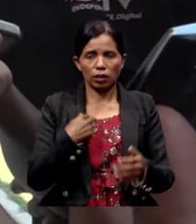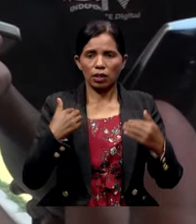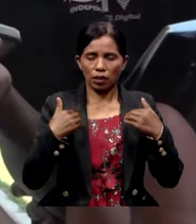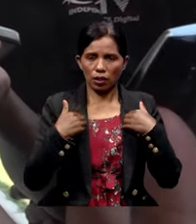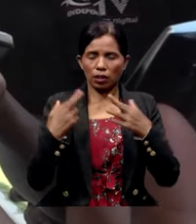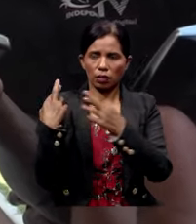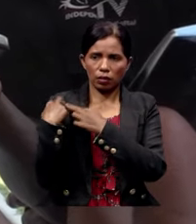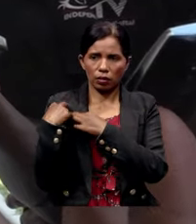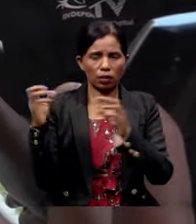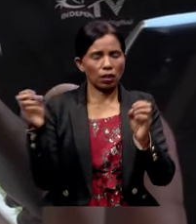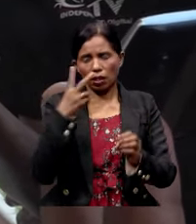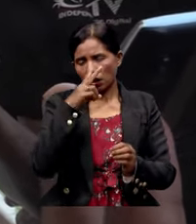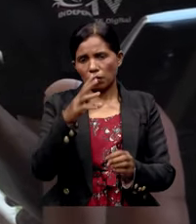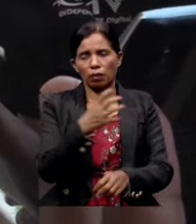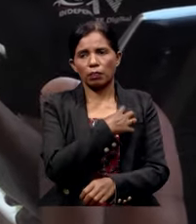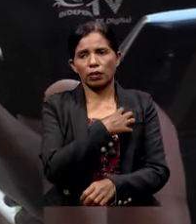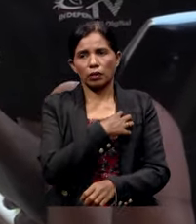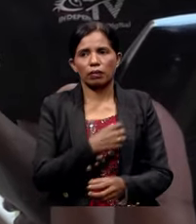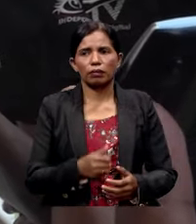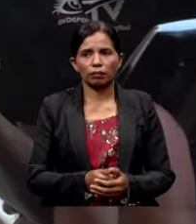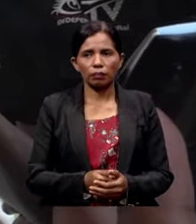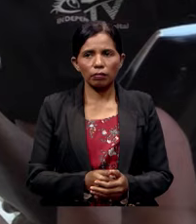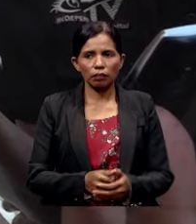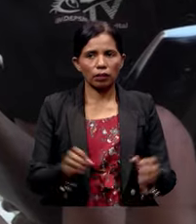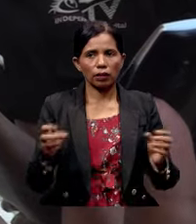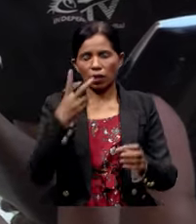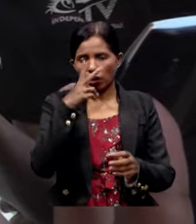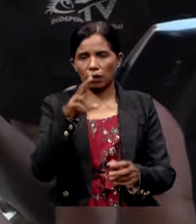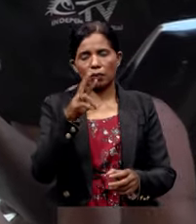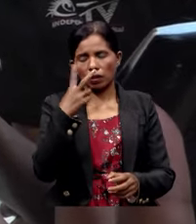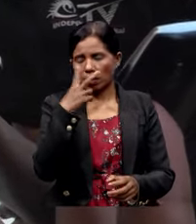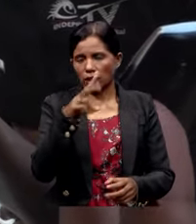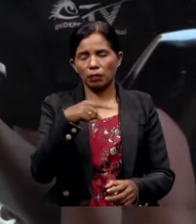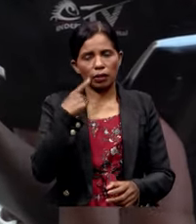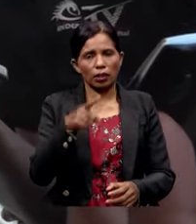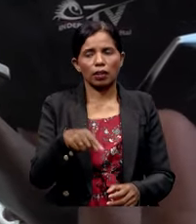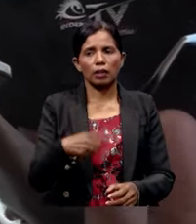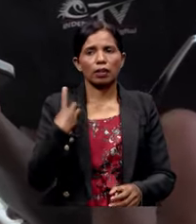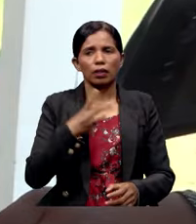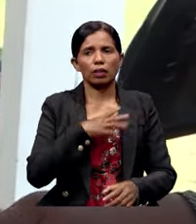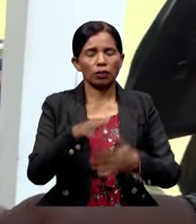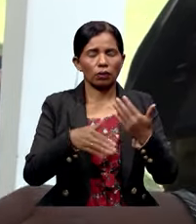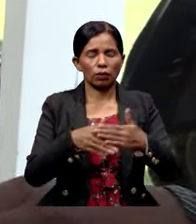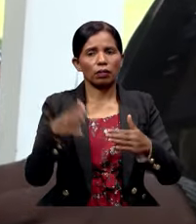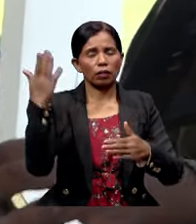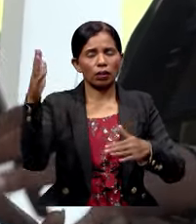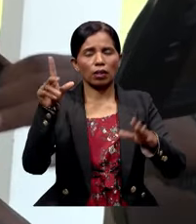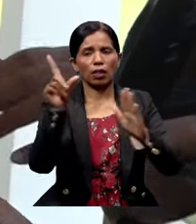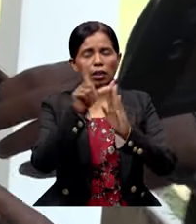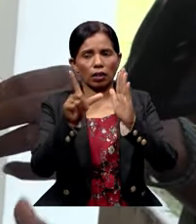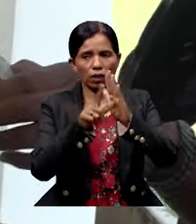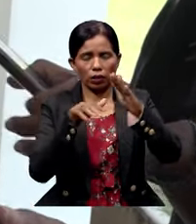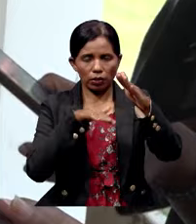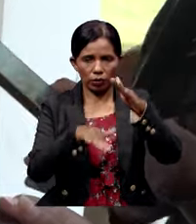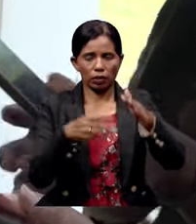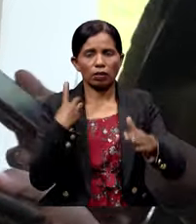responsabilidade. Lahareba nia polisia, nia lahareba sede. Ita utu hotu ia leni okas. Kelaran